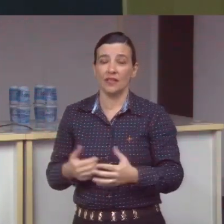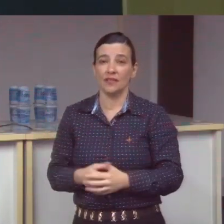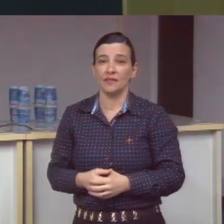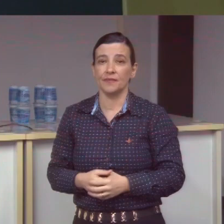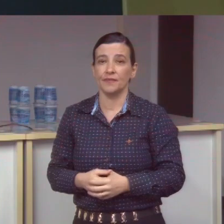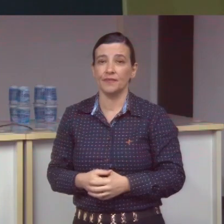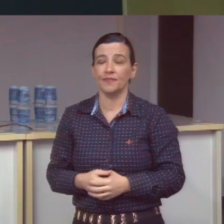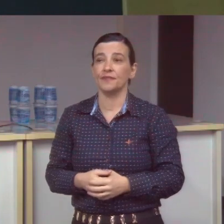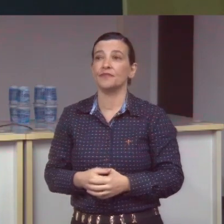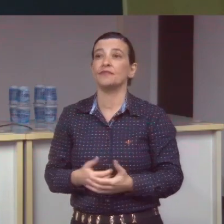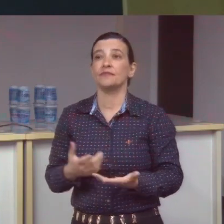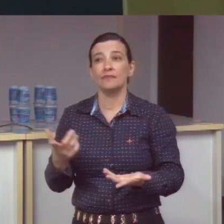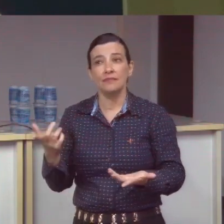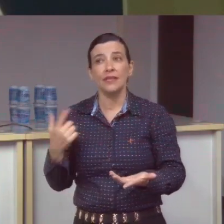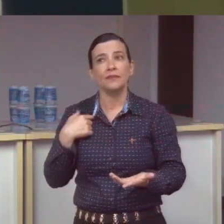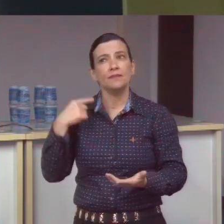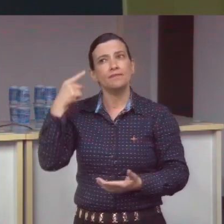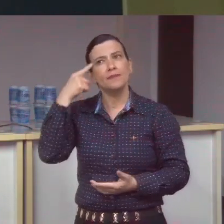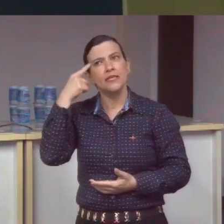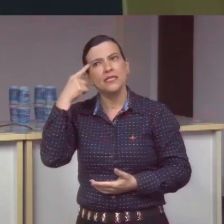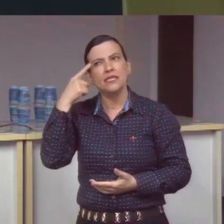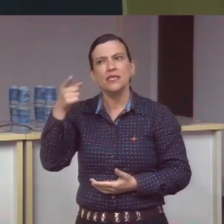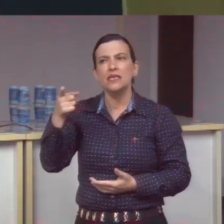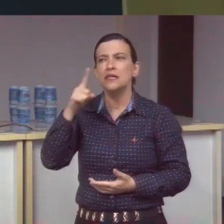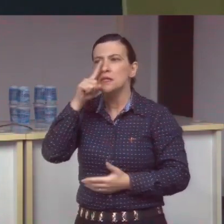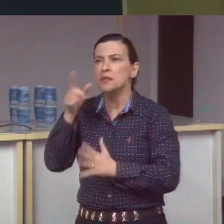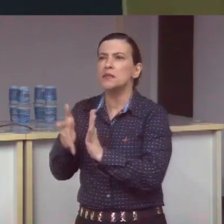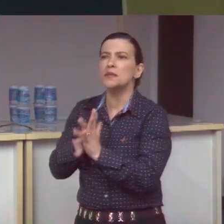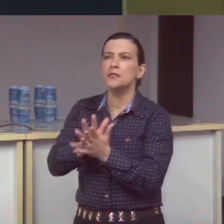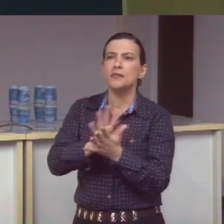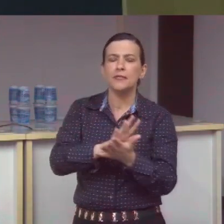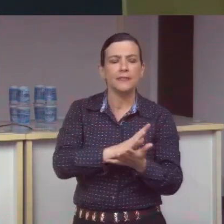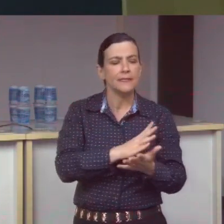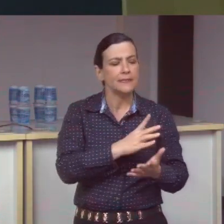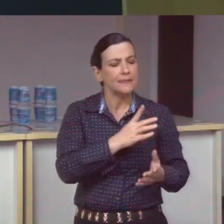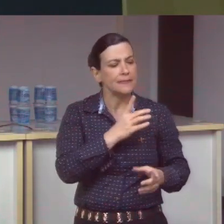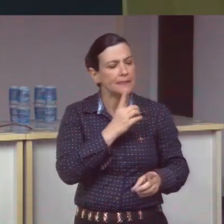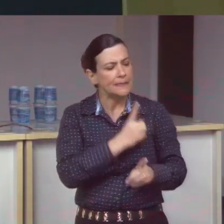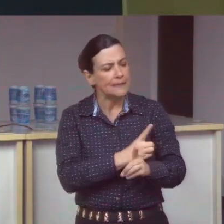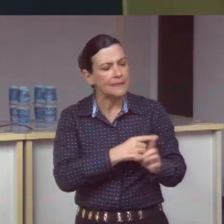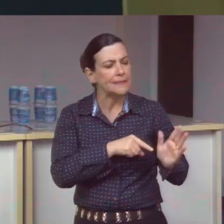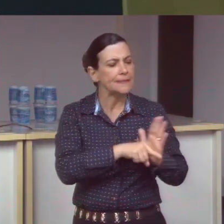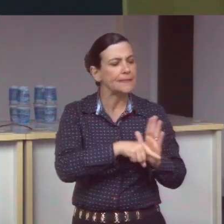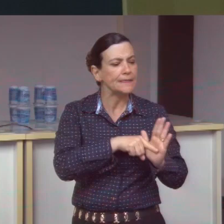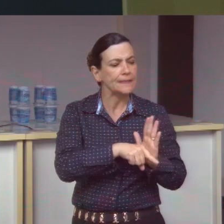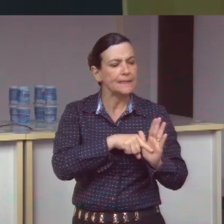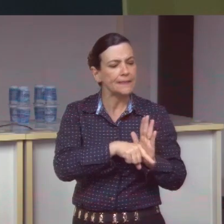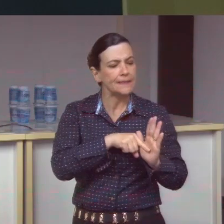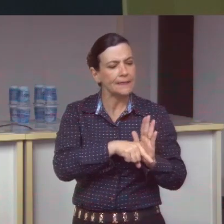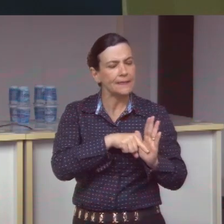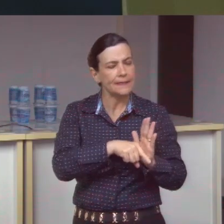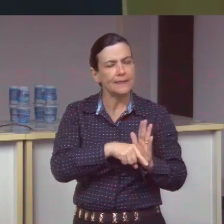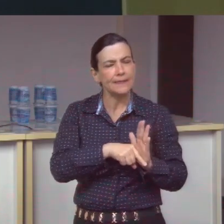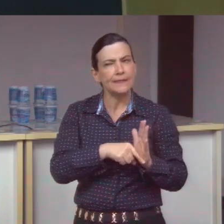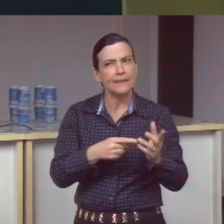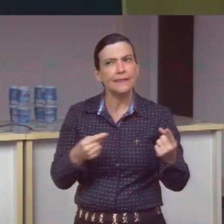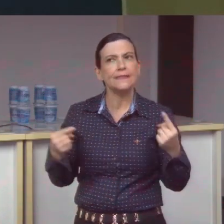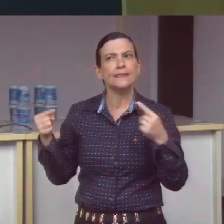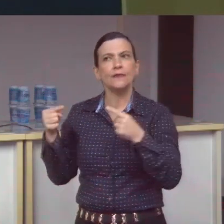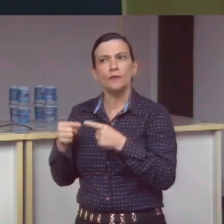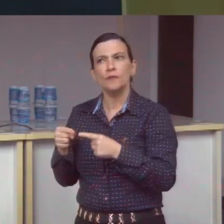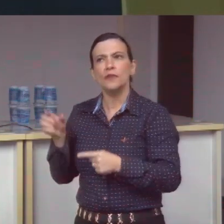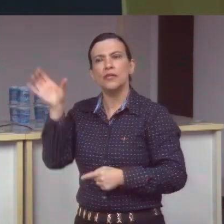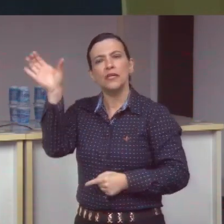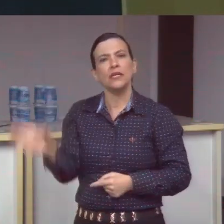para dizer que aquilo é. E nesta de fracasso entram vários de nós, para que o fracasso não